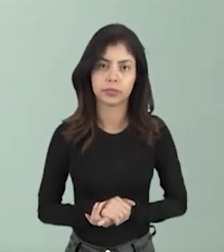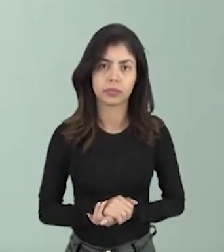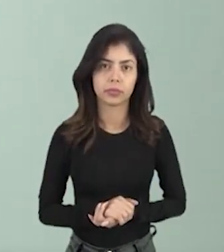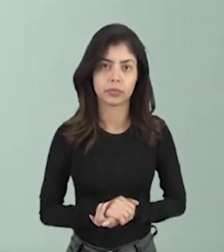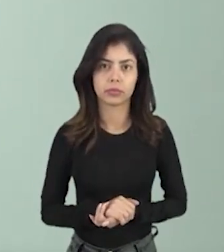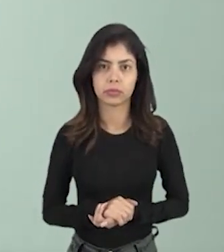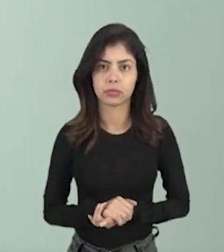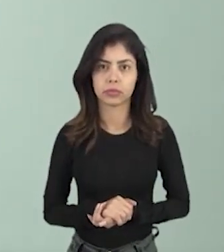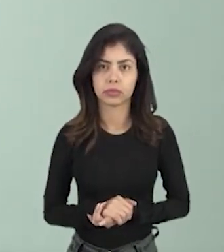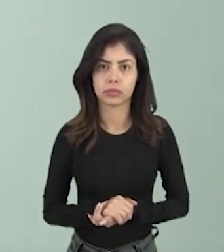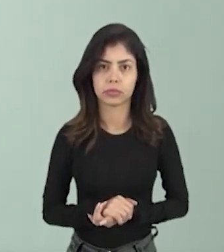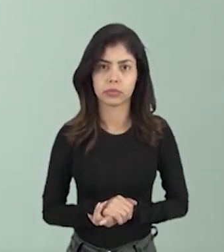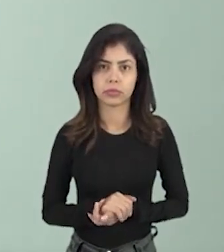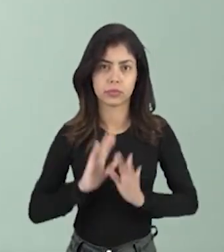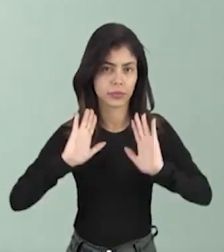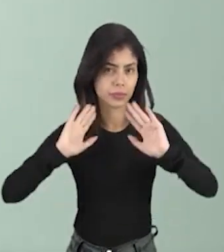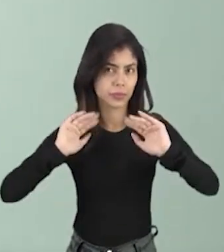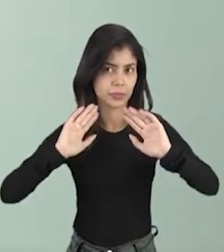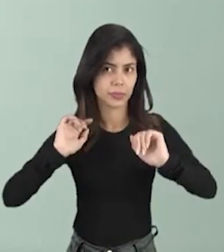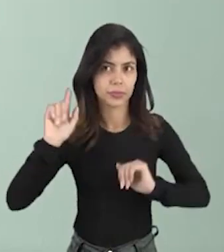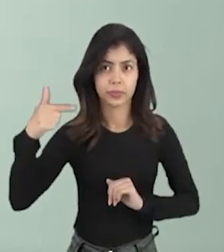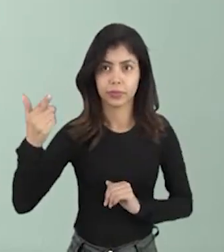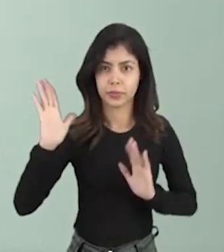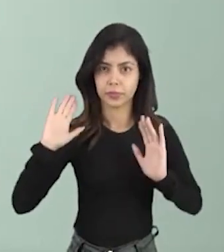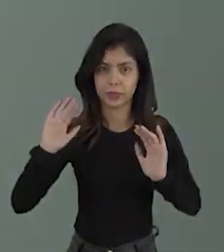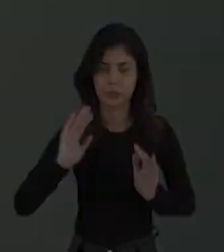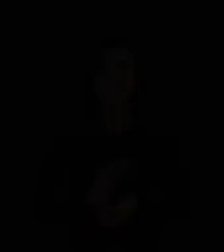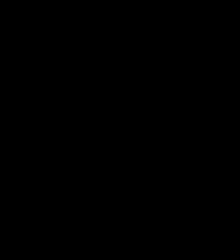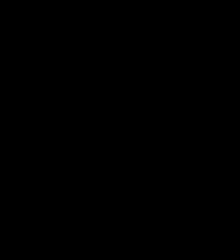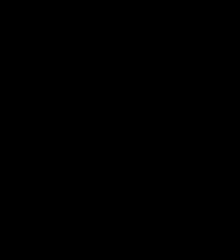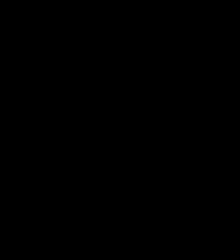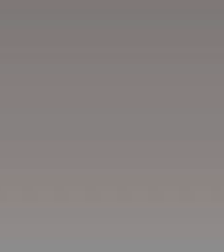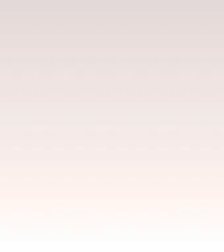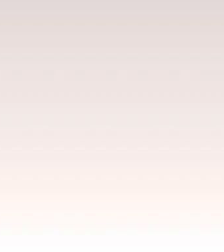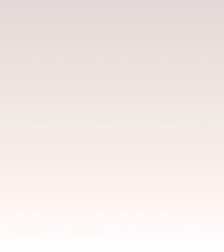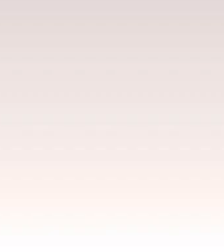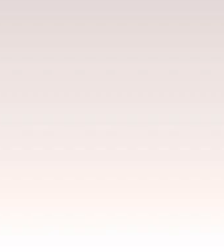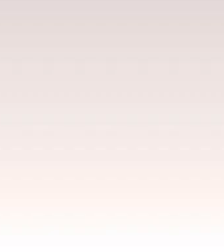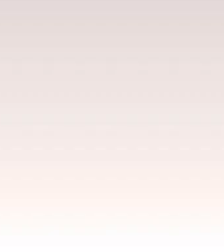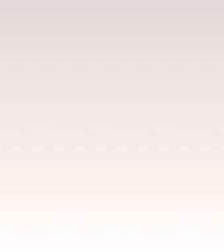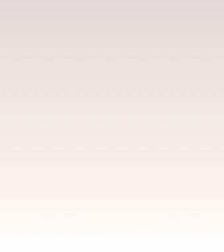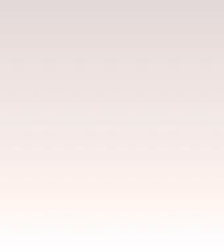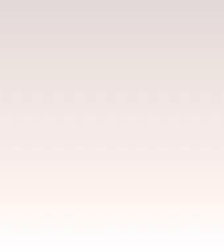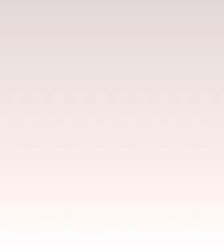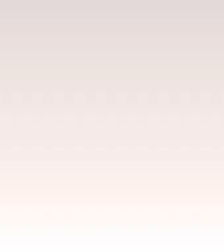eduque.acre. Tchau, tchau e até logo!